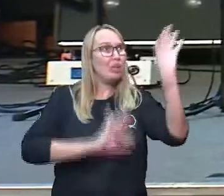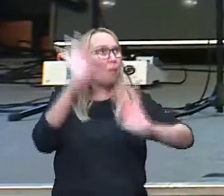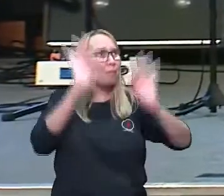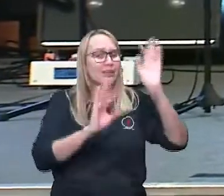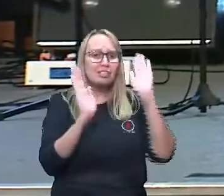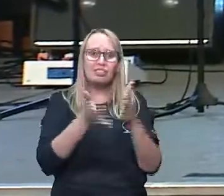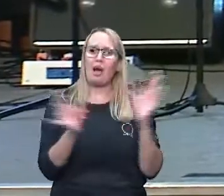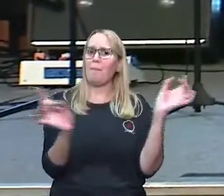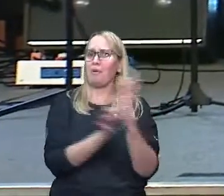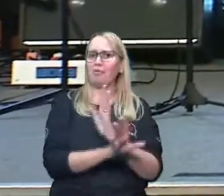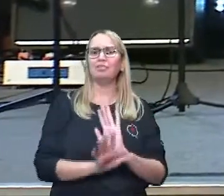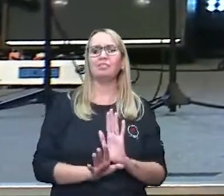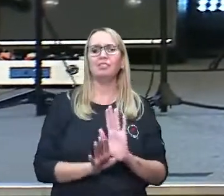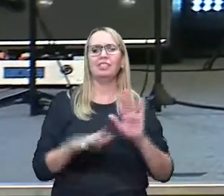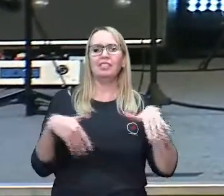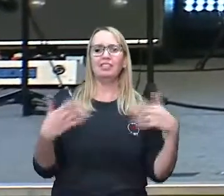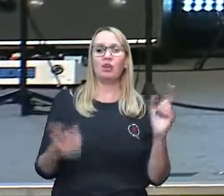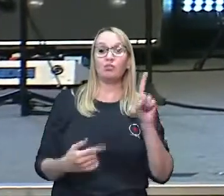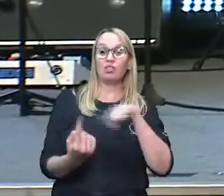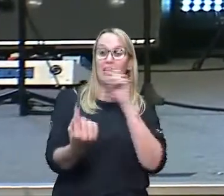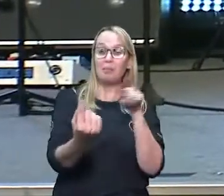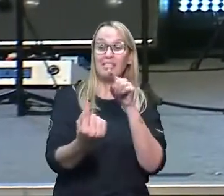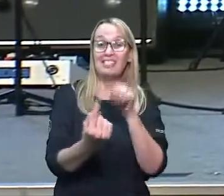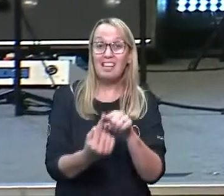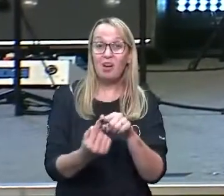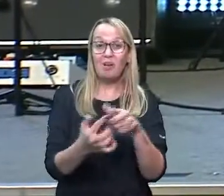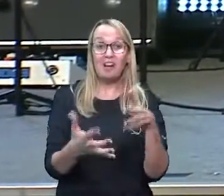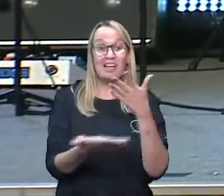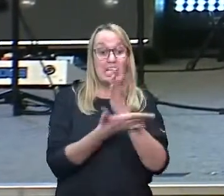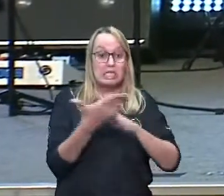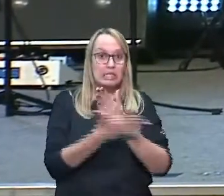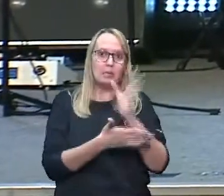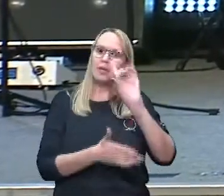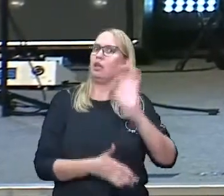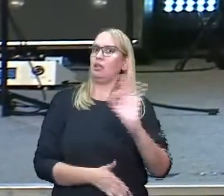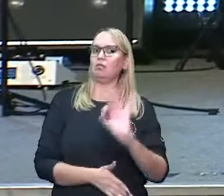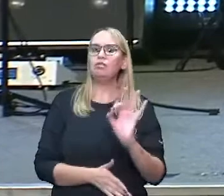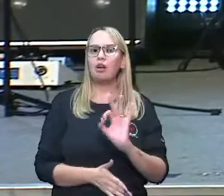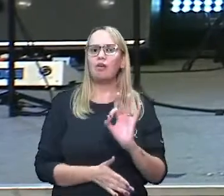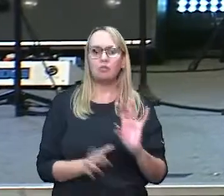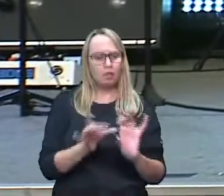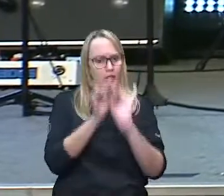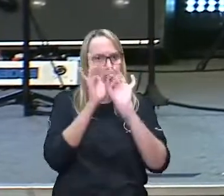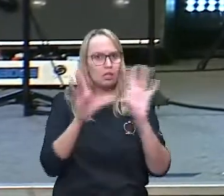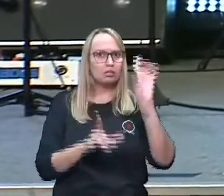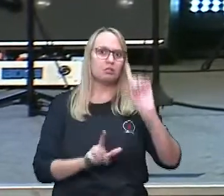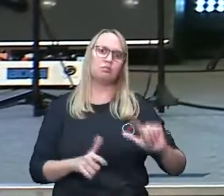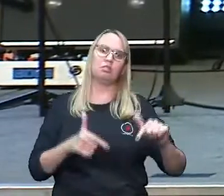dEle. Então a nossa missão é não atrapalhar Deus agir.